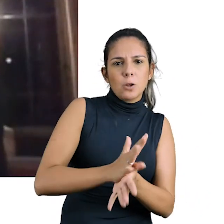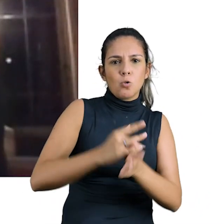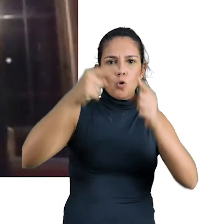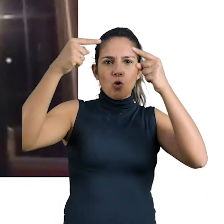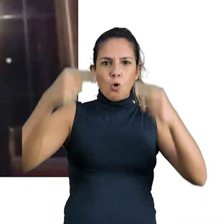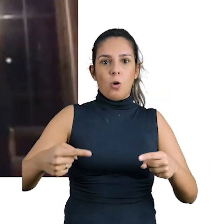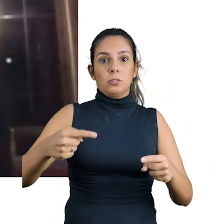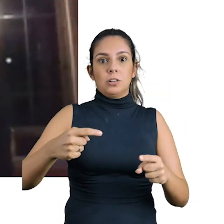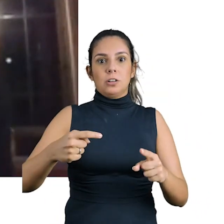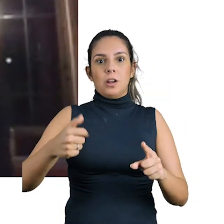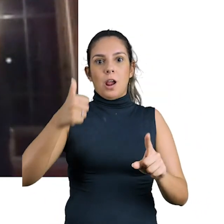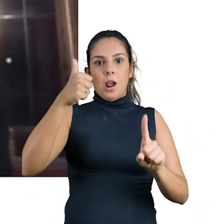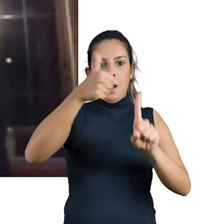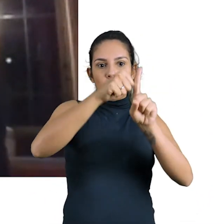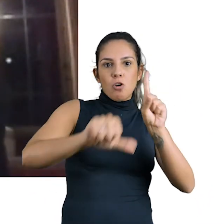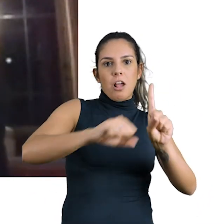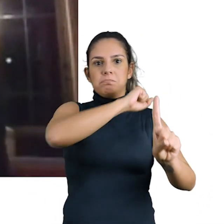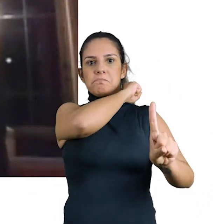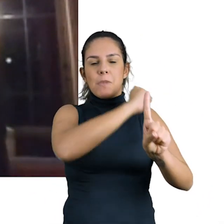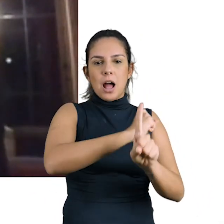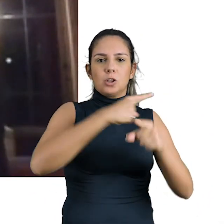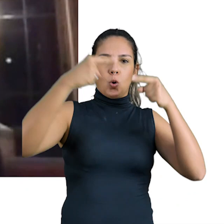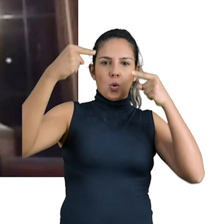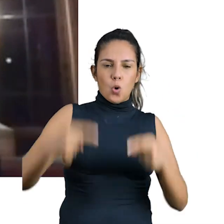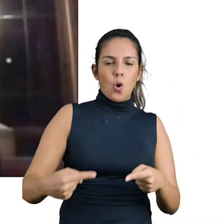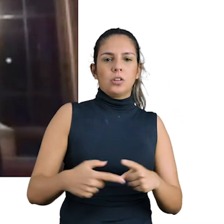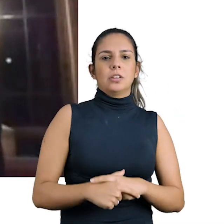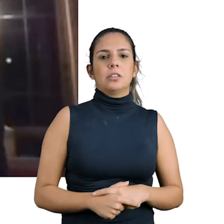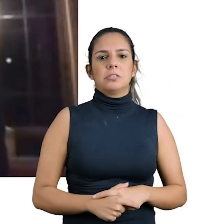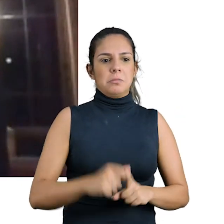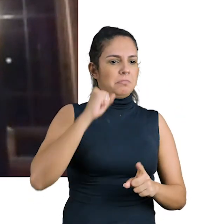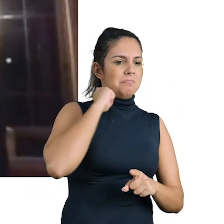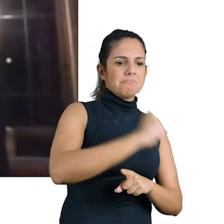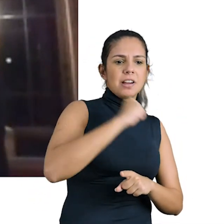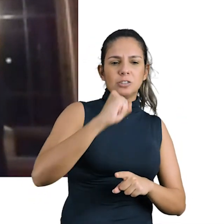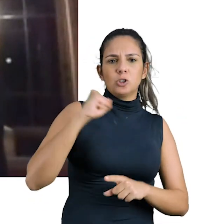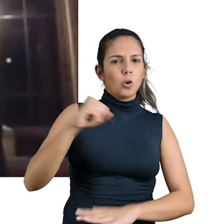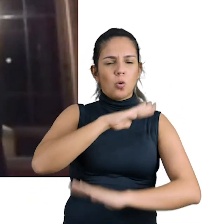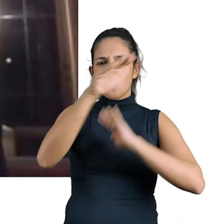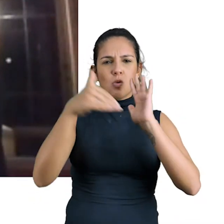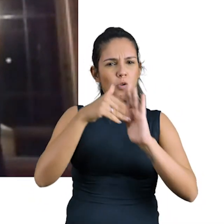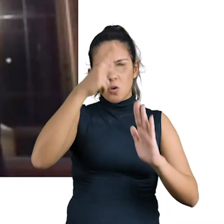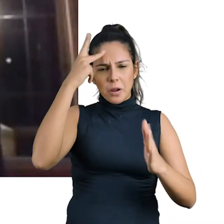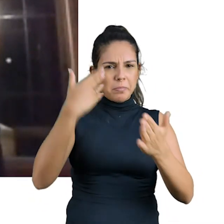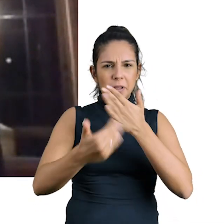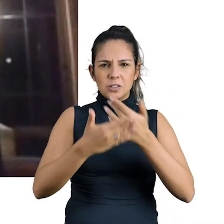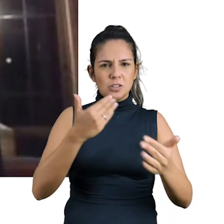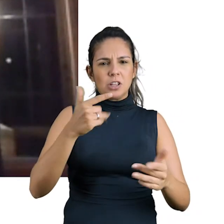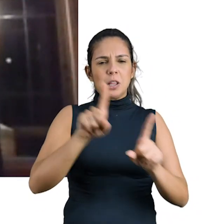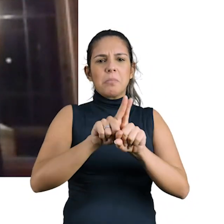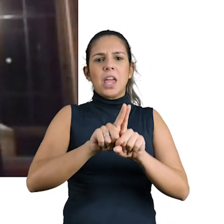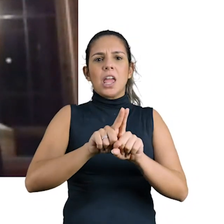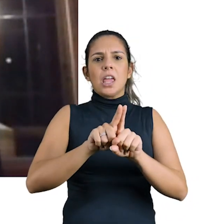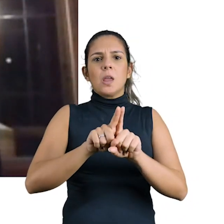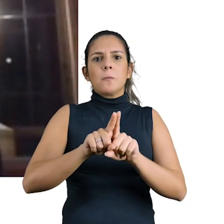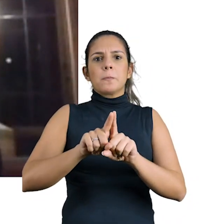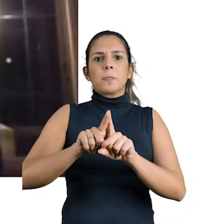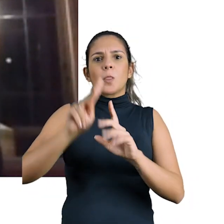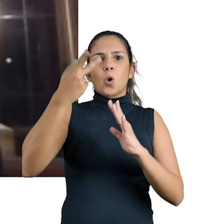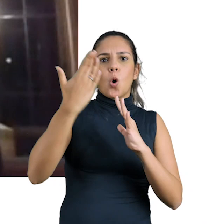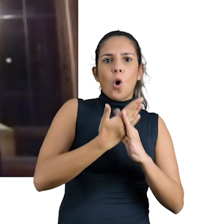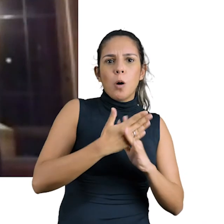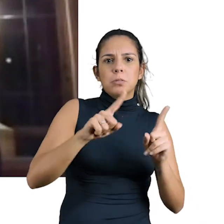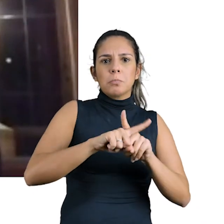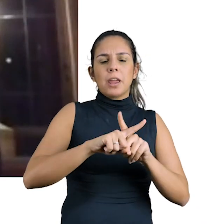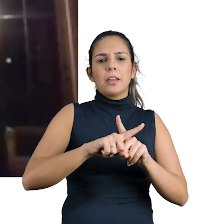o feminicídio, contra a matança generalizada da população LGBTQ+, e tem